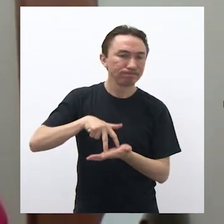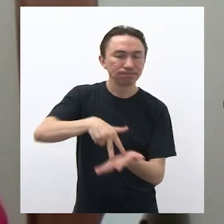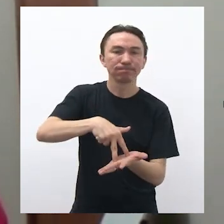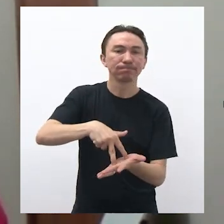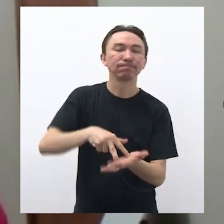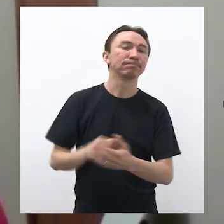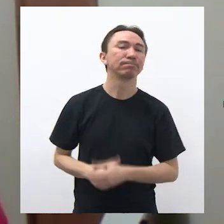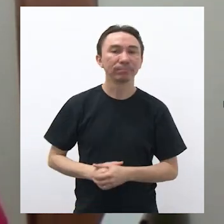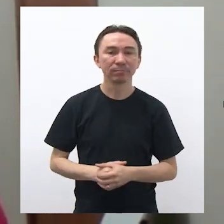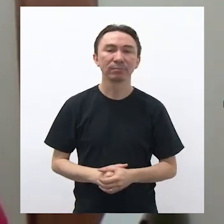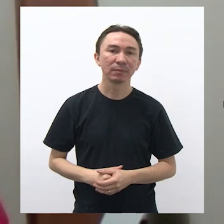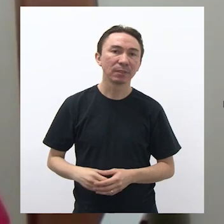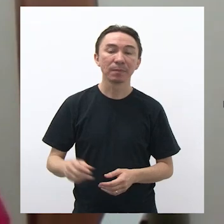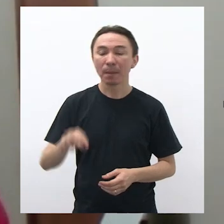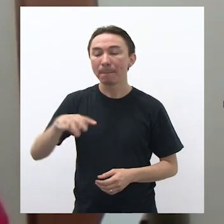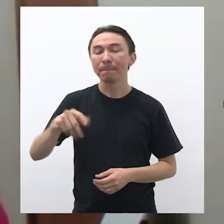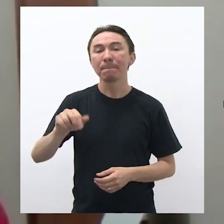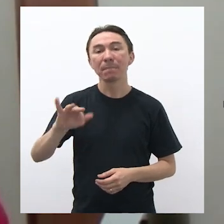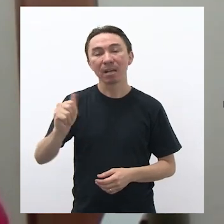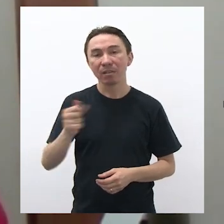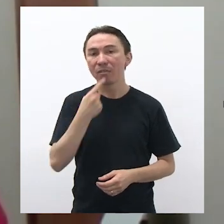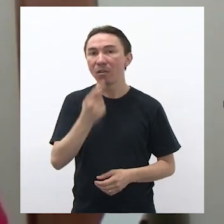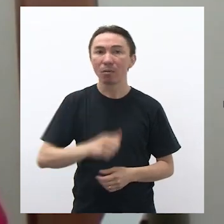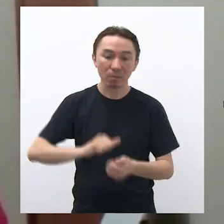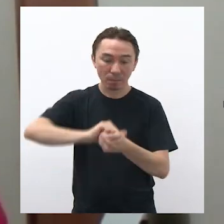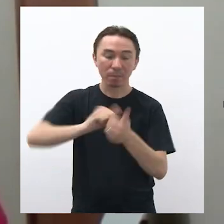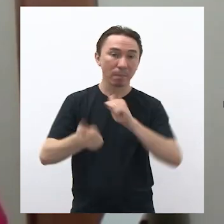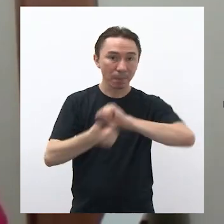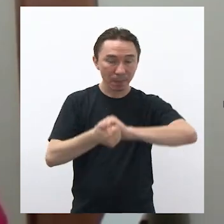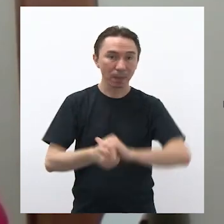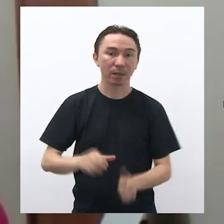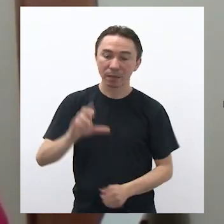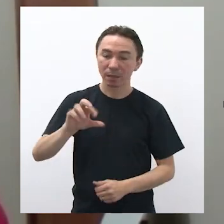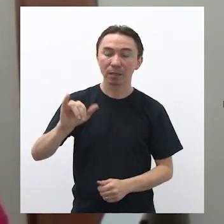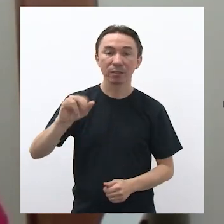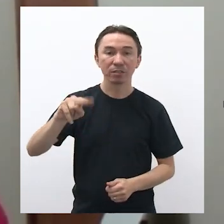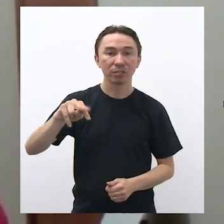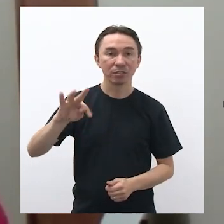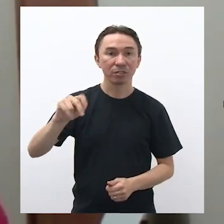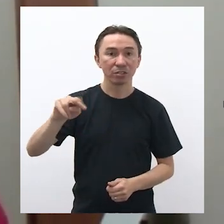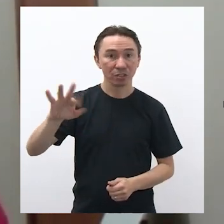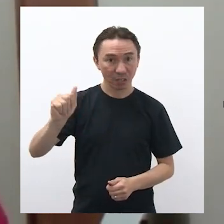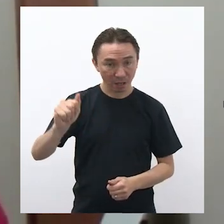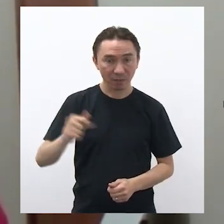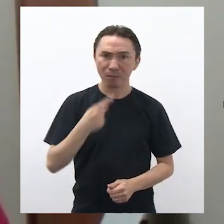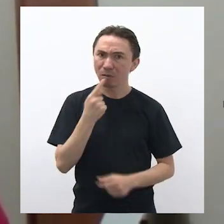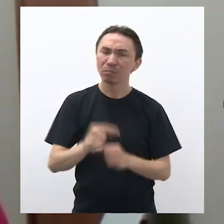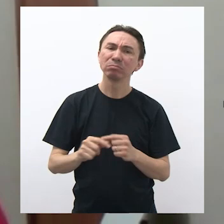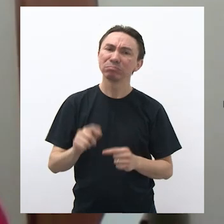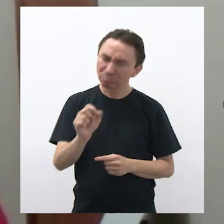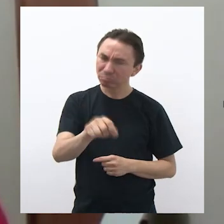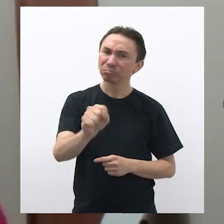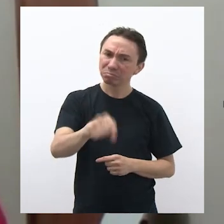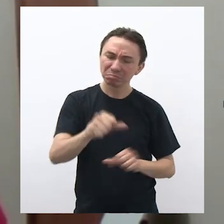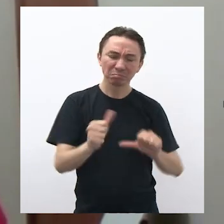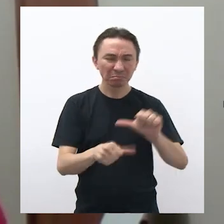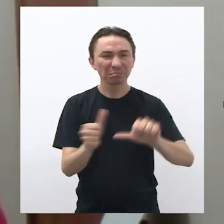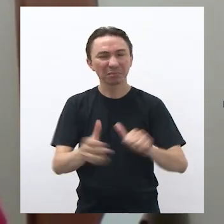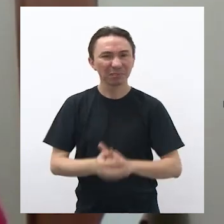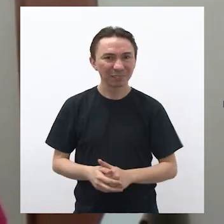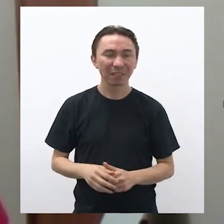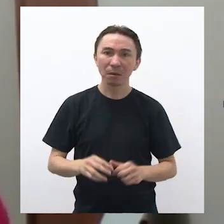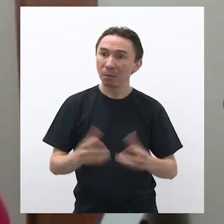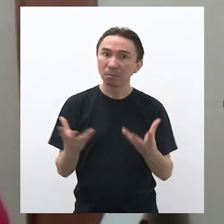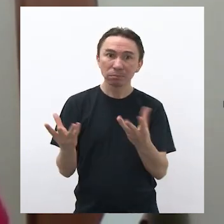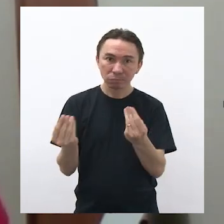comenta adaptação. A professora Cristina fala que sim, muitas mudanças, todos comentando bastante questão de tecnologia,